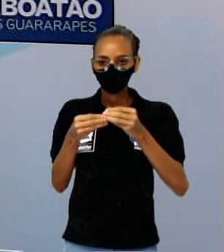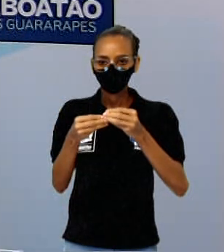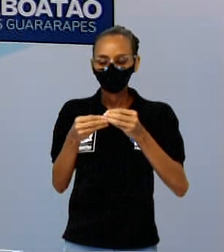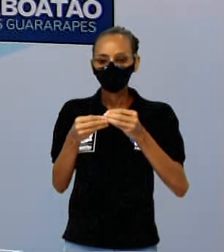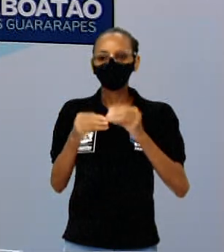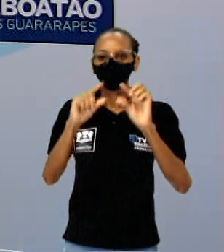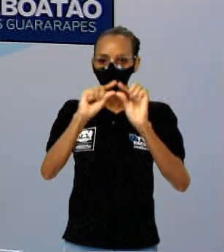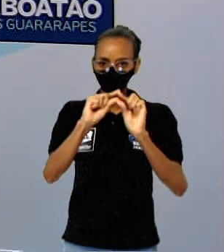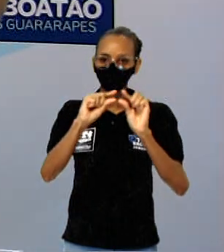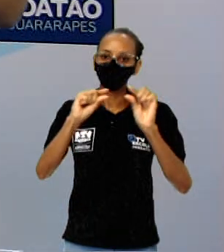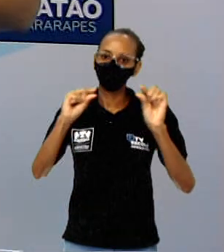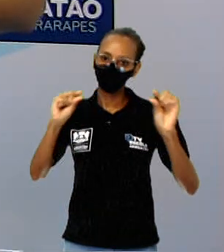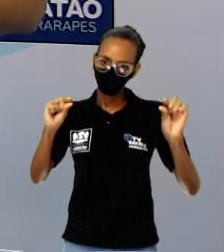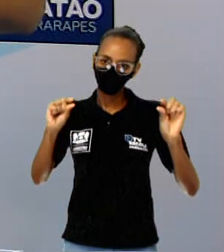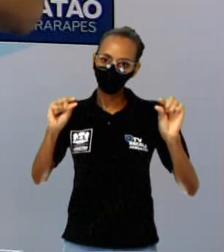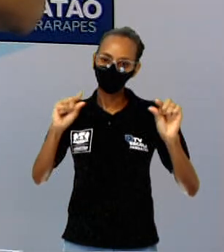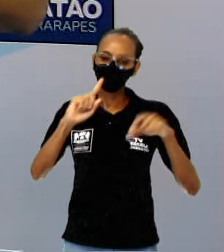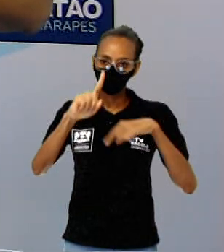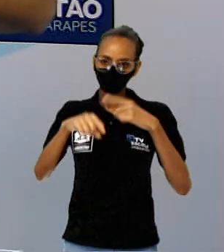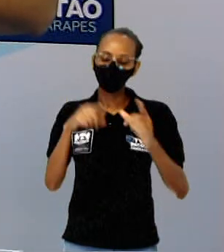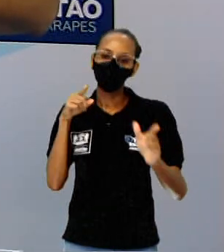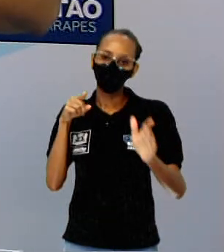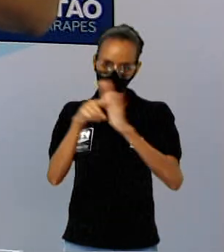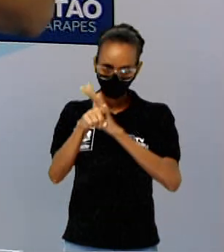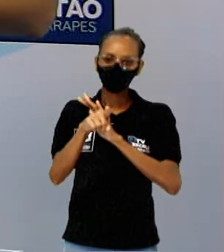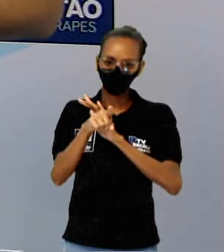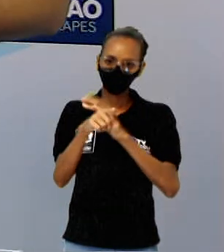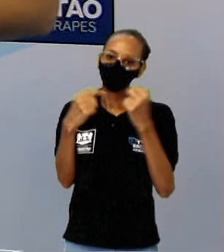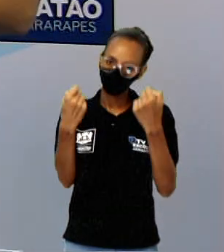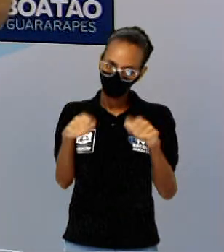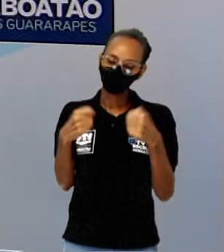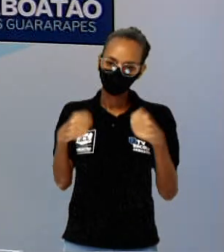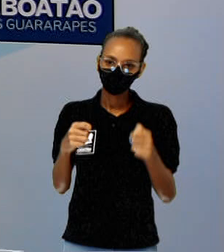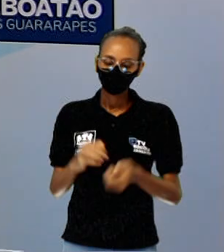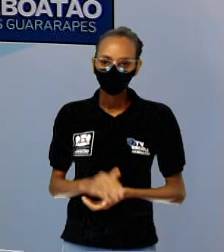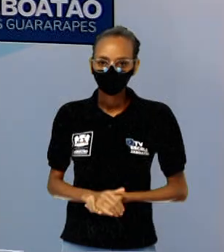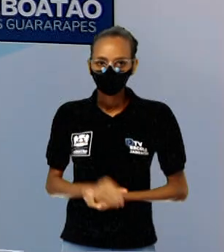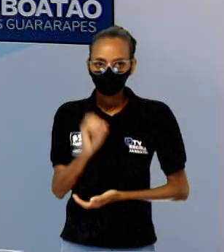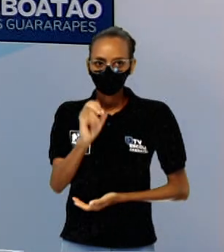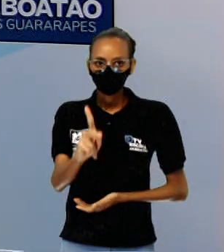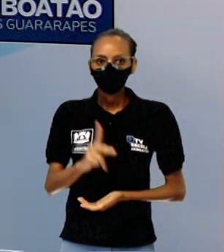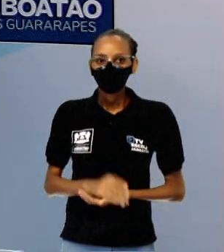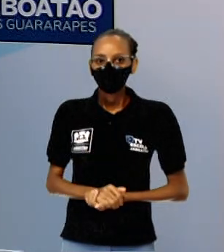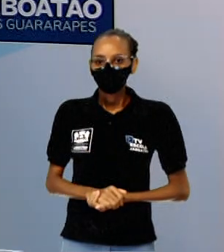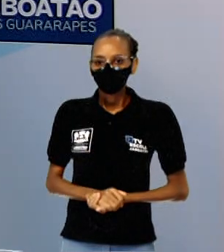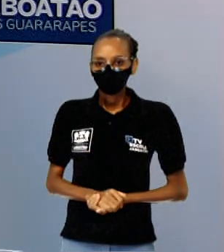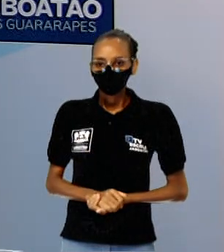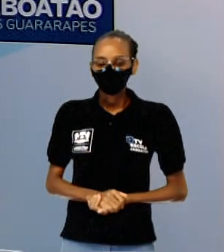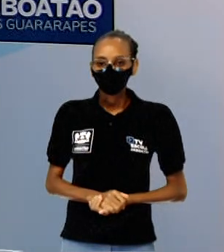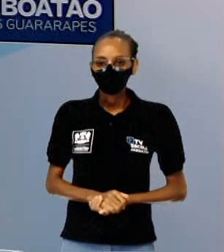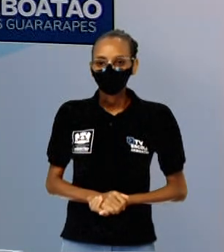lógico, né, minha gente? Porque é uma forma interrogativa, é uma pergunta, certo?